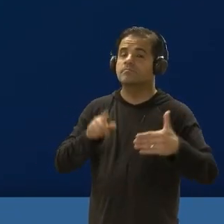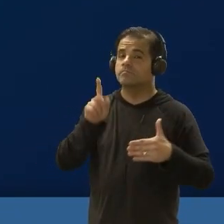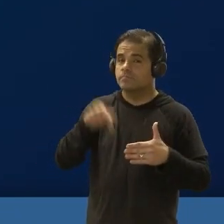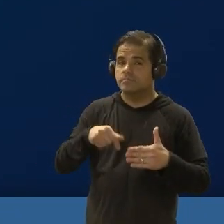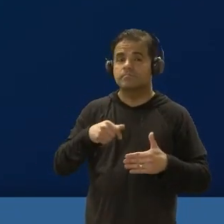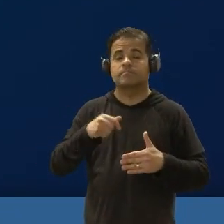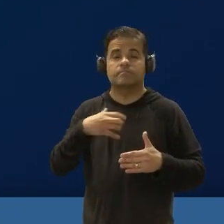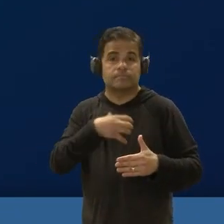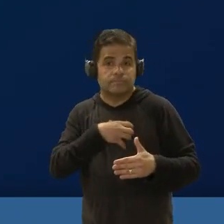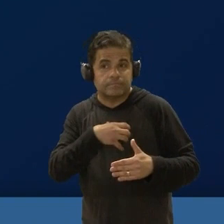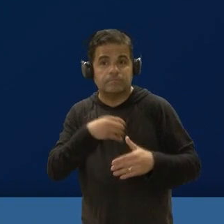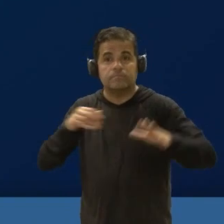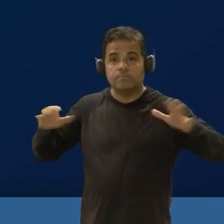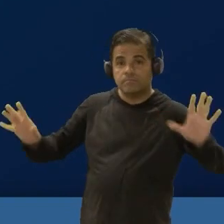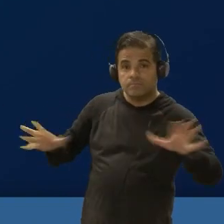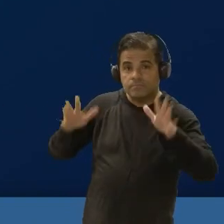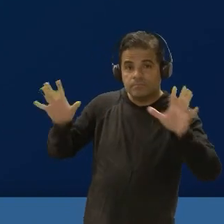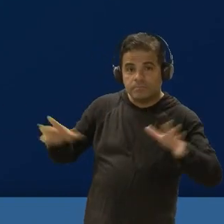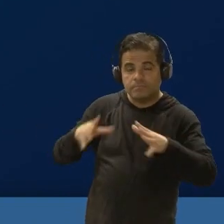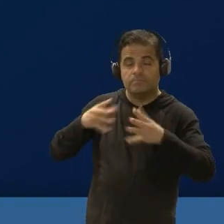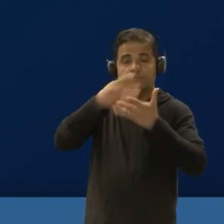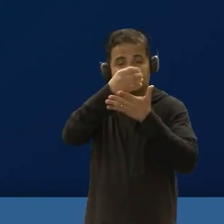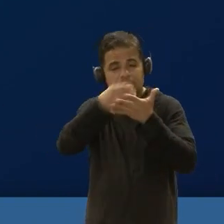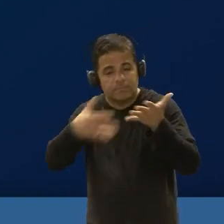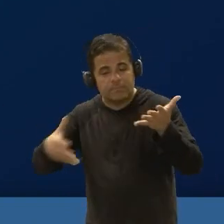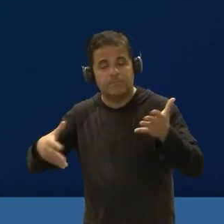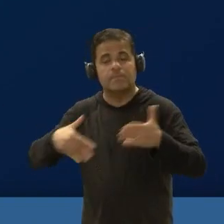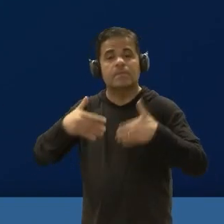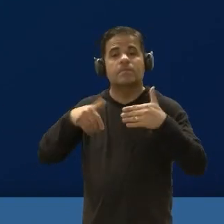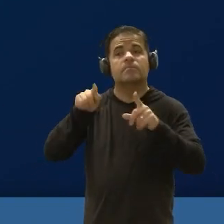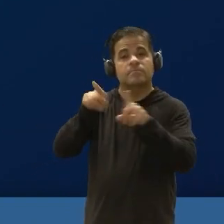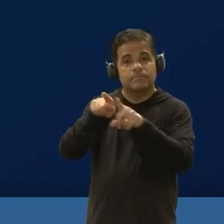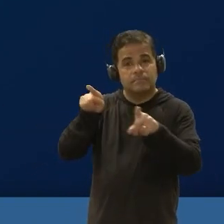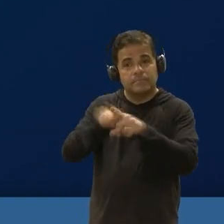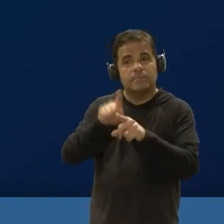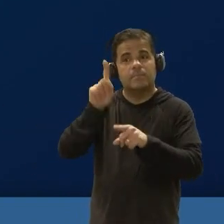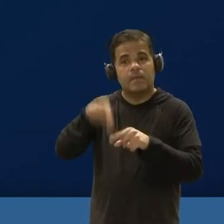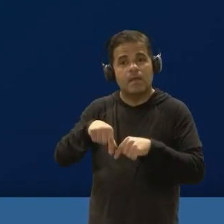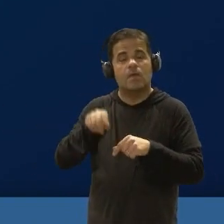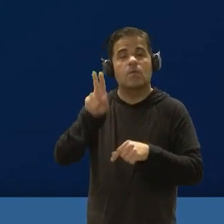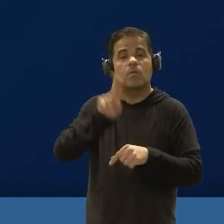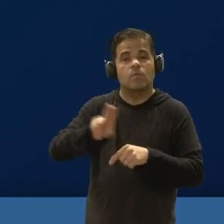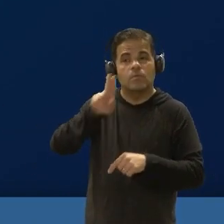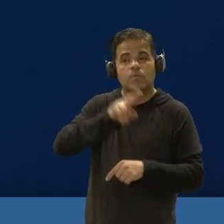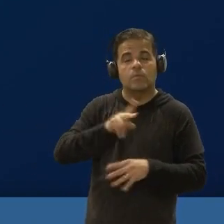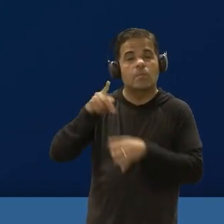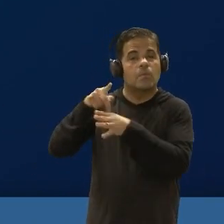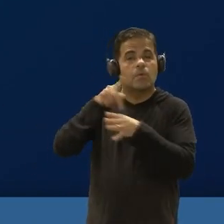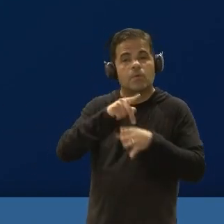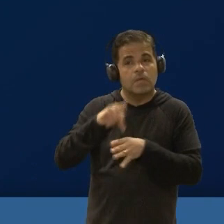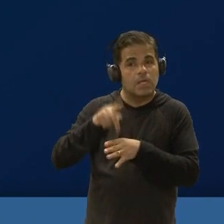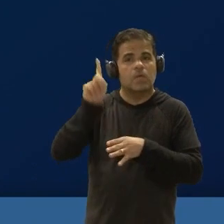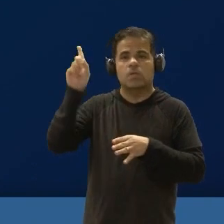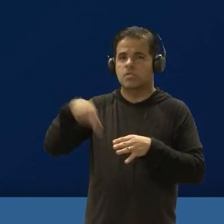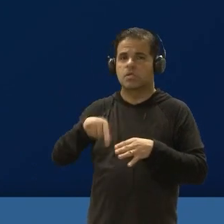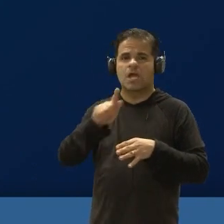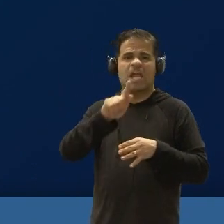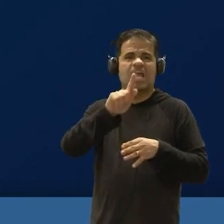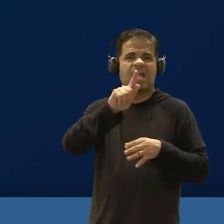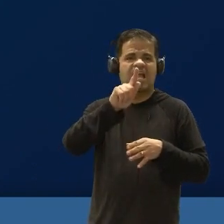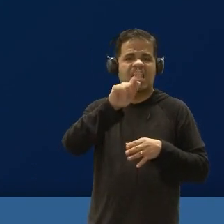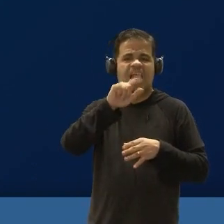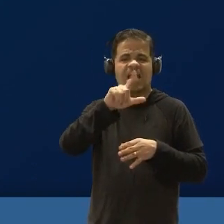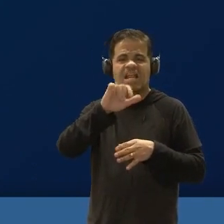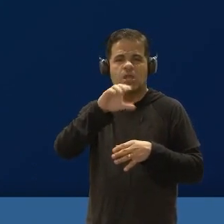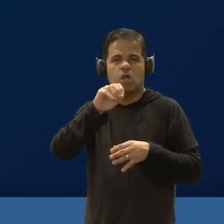Dessa maneira, o estímulo de secreção de insulina acaba sendo também via proteica. Não é só glicose, a proteína